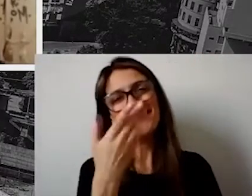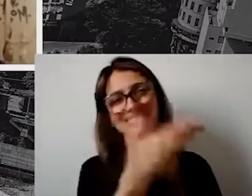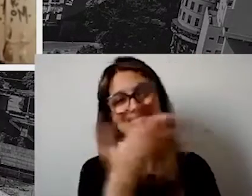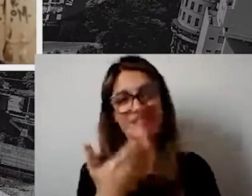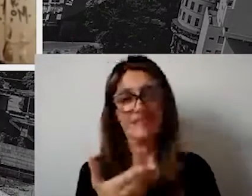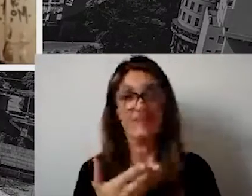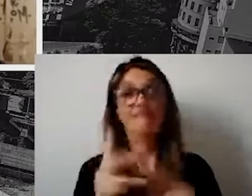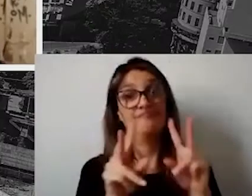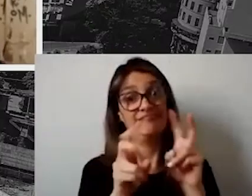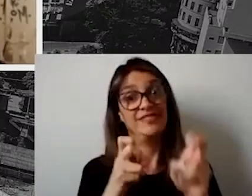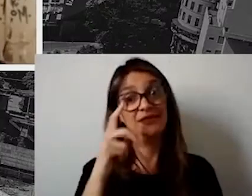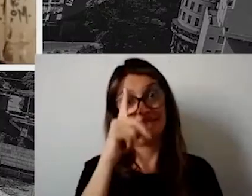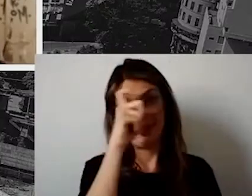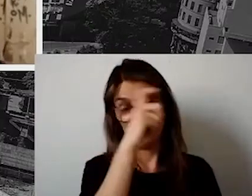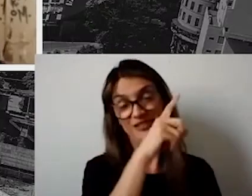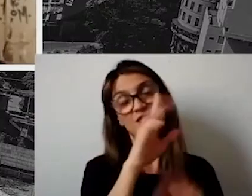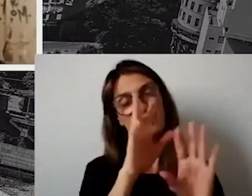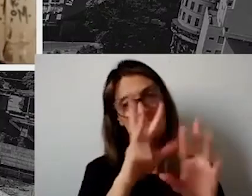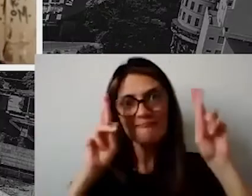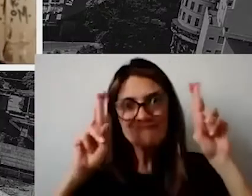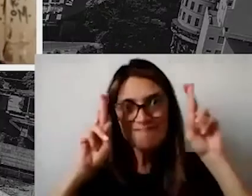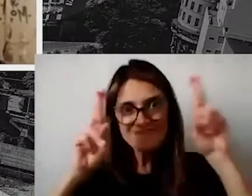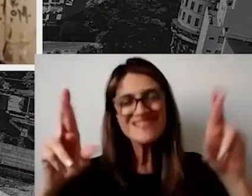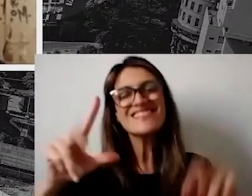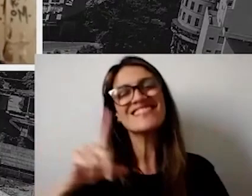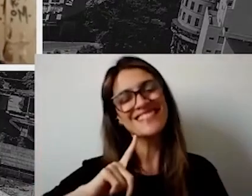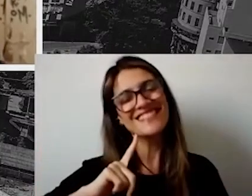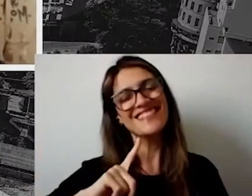ficou um resíduo muito positivo, é ótimo isso.